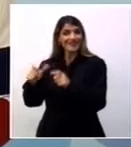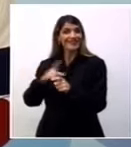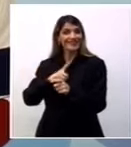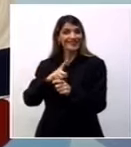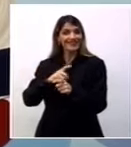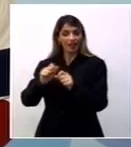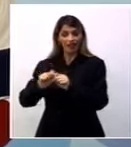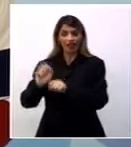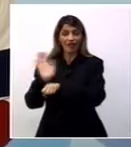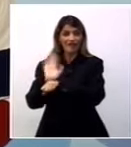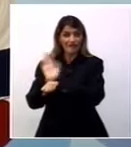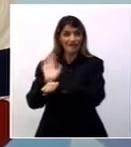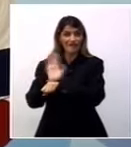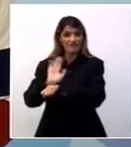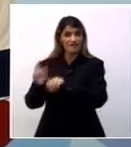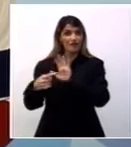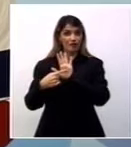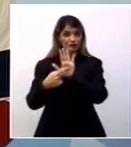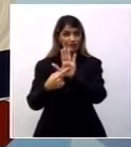para passar sobre esse